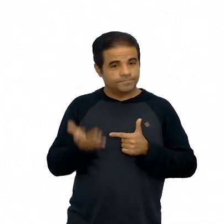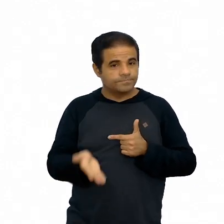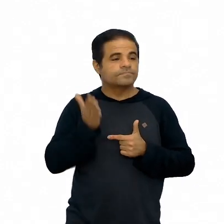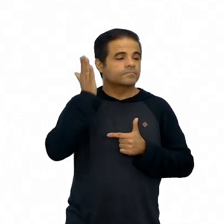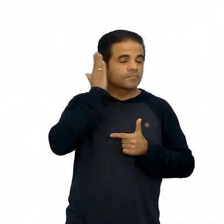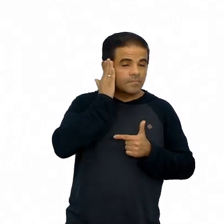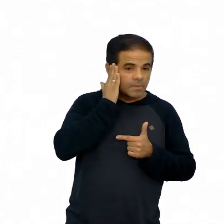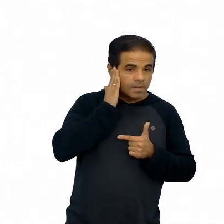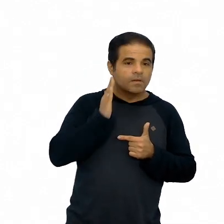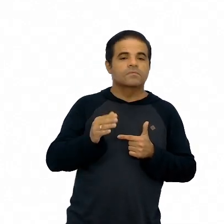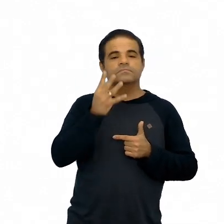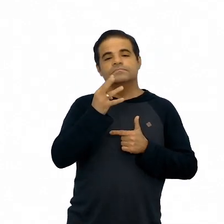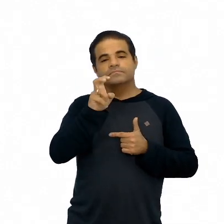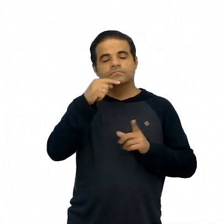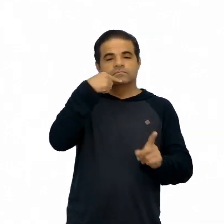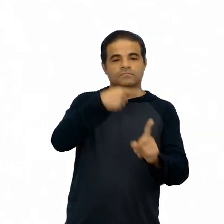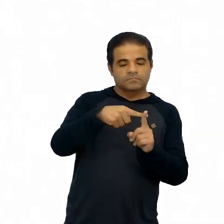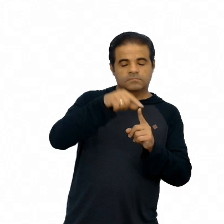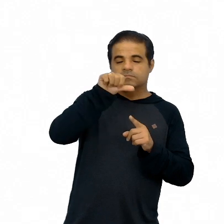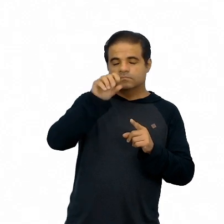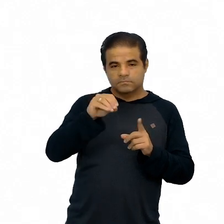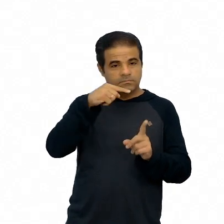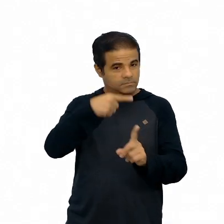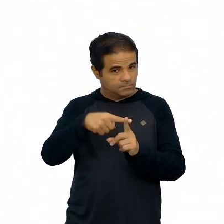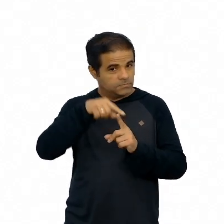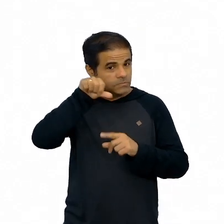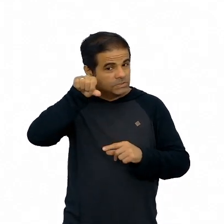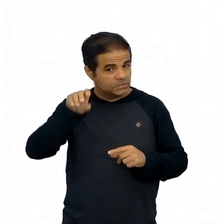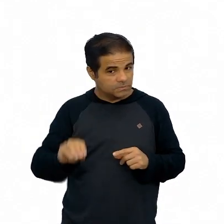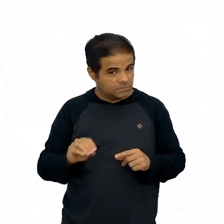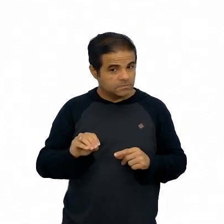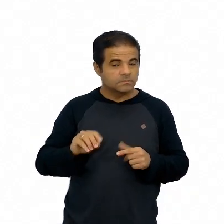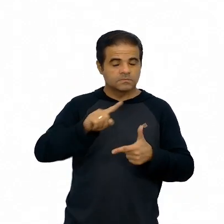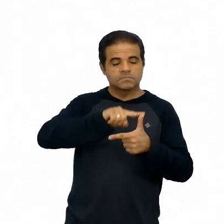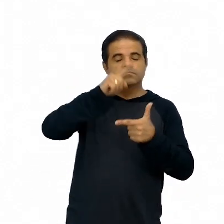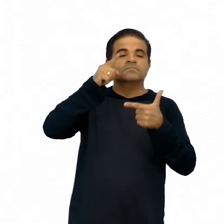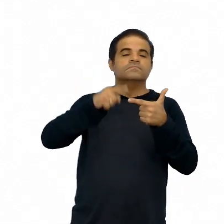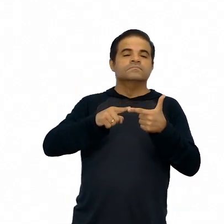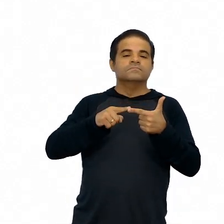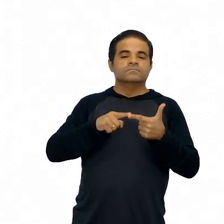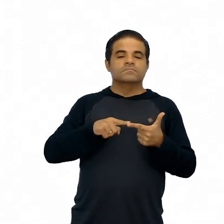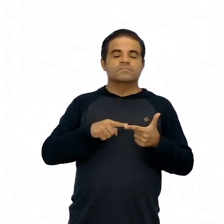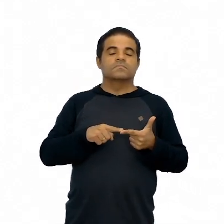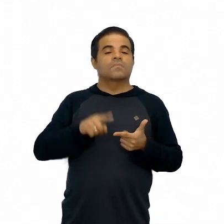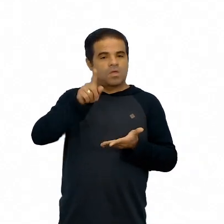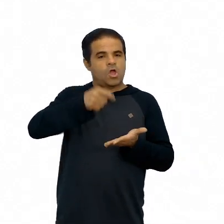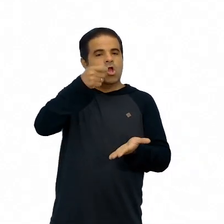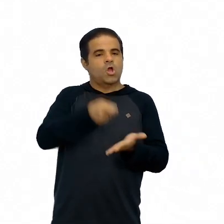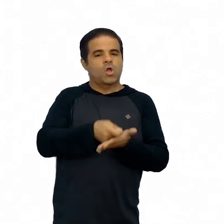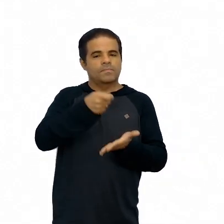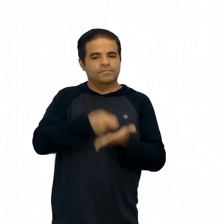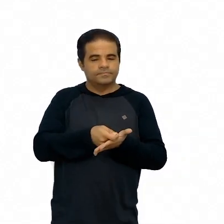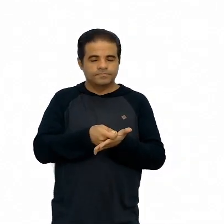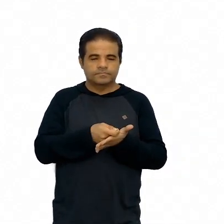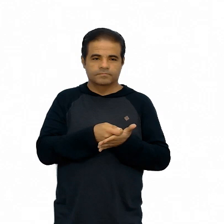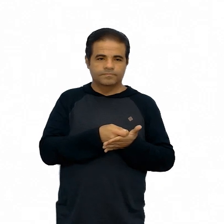que 45 mais 90 mais este ângulo aqui, obrigatoriamente, né? Vai ter que dar